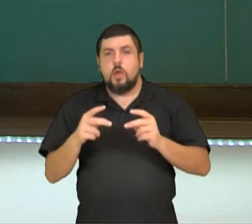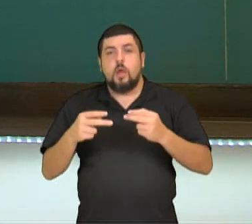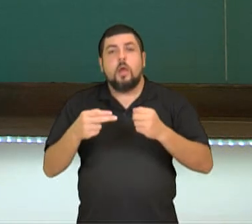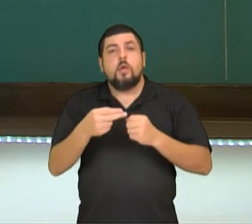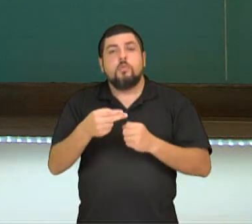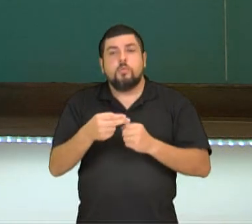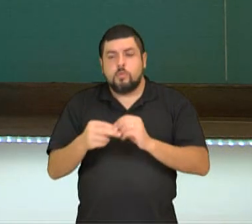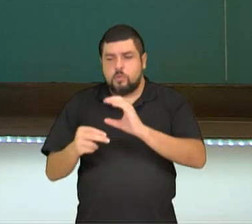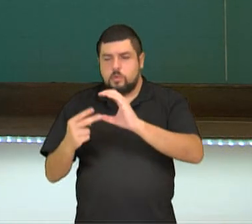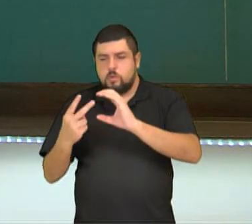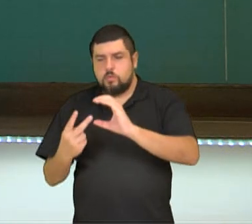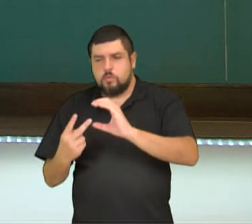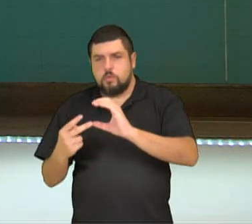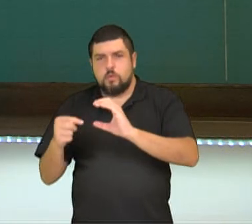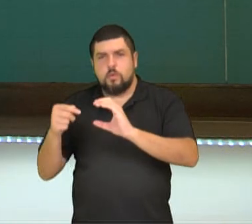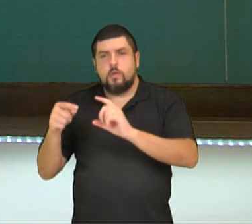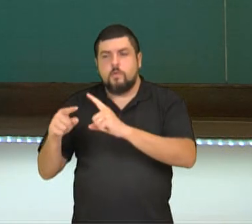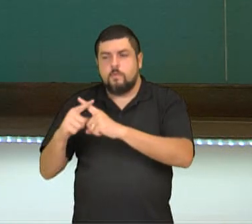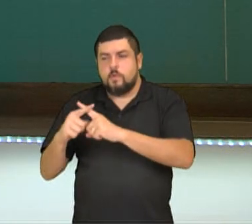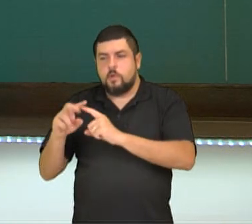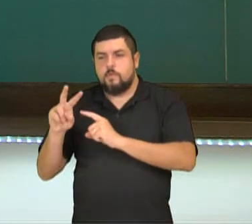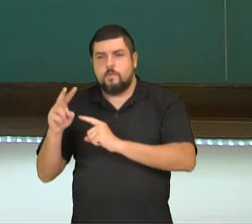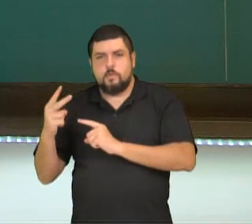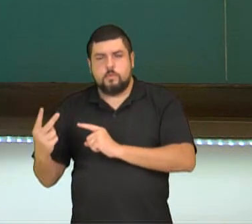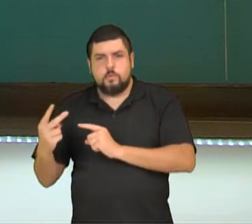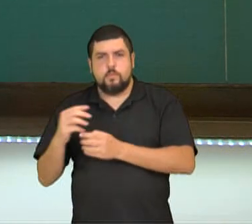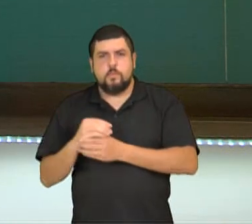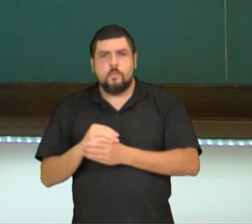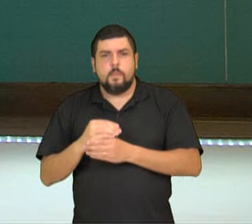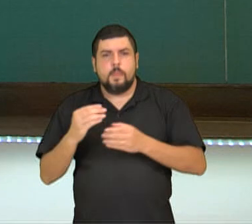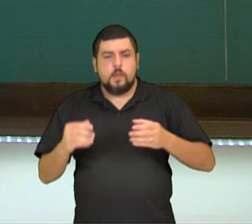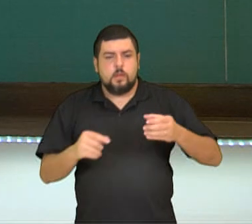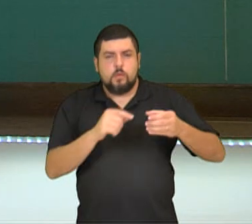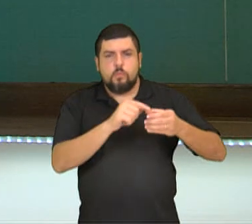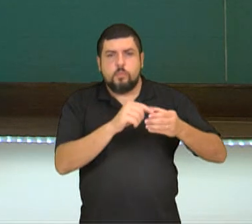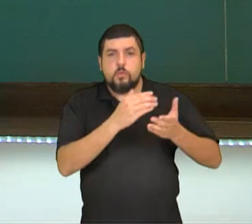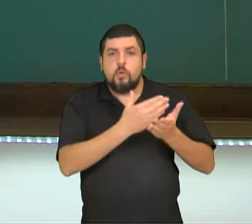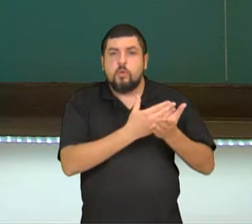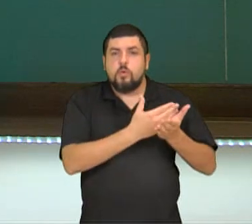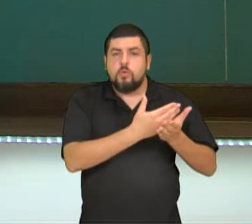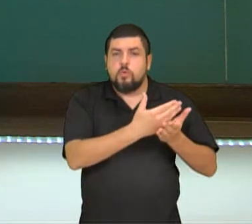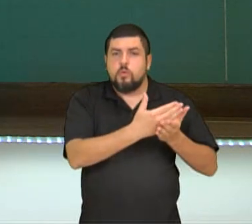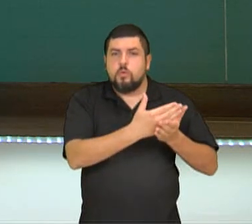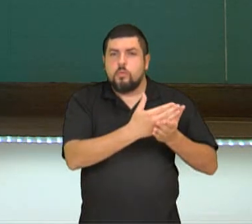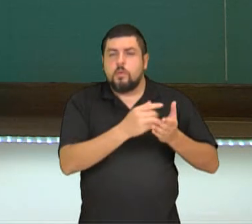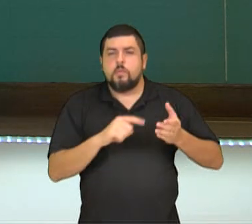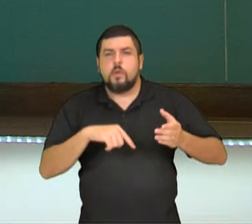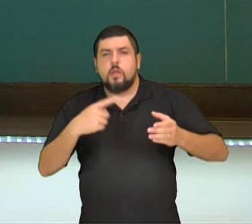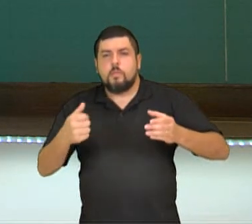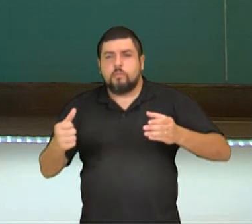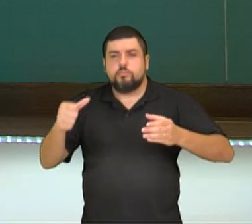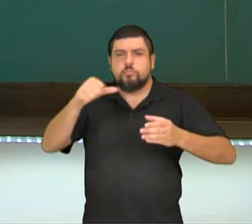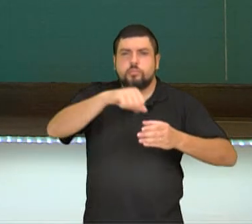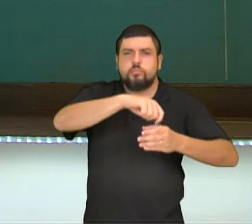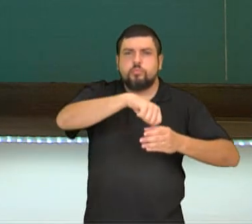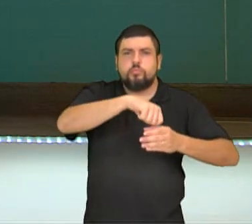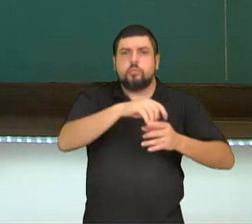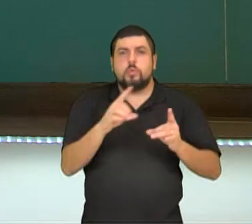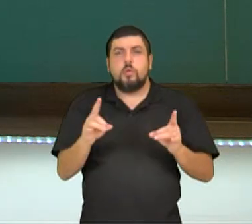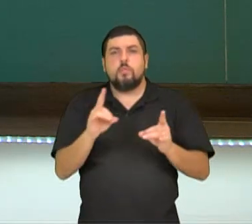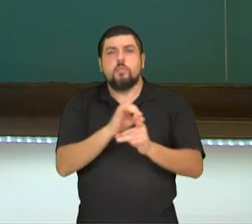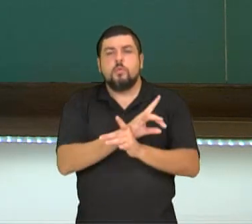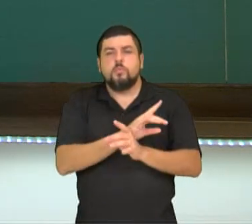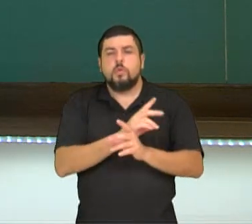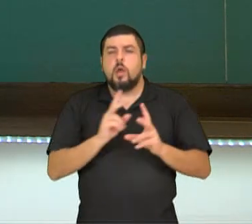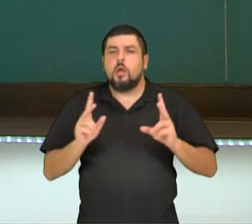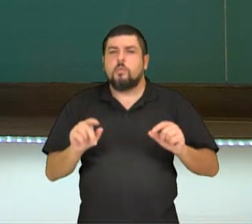ou seja, concentração inicial vezes o volume inicial é igual a concentração final vezes o volume final.